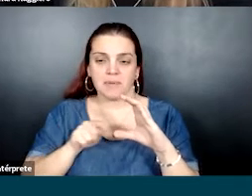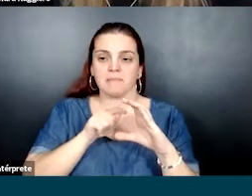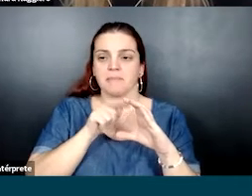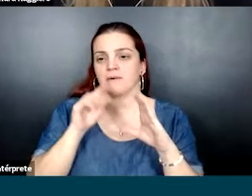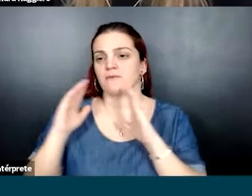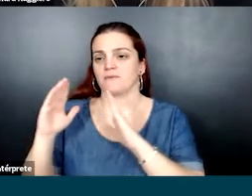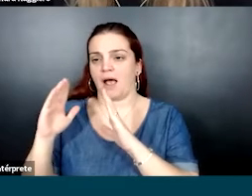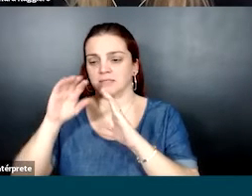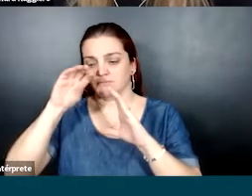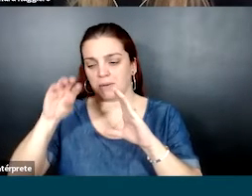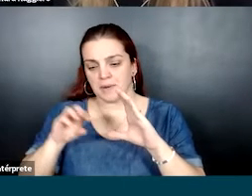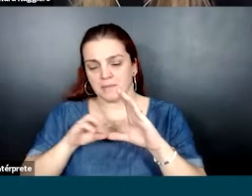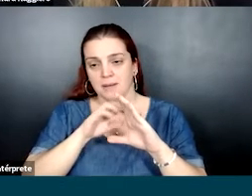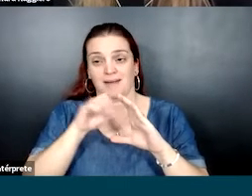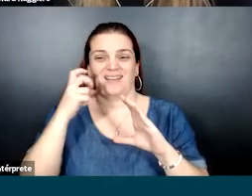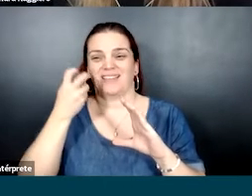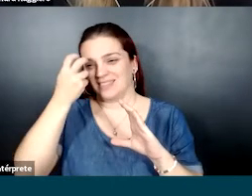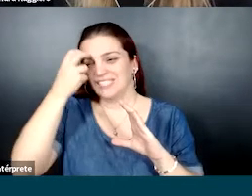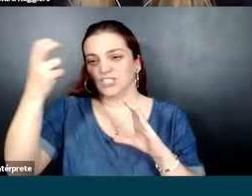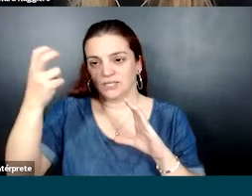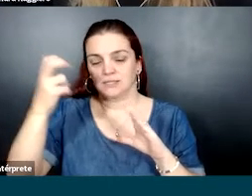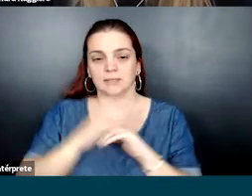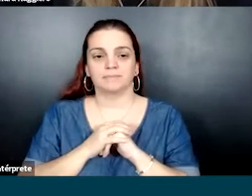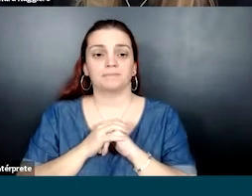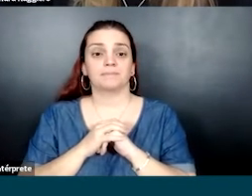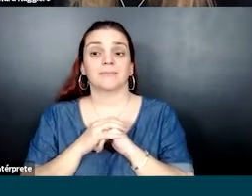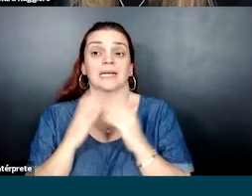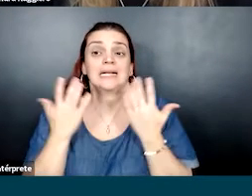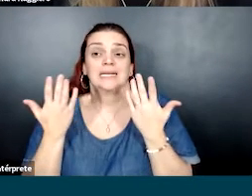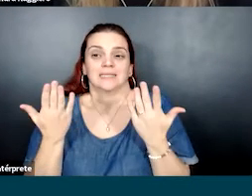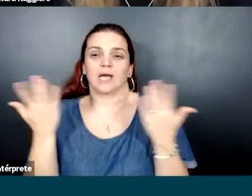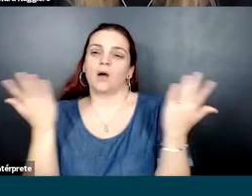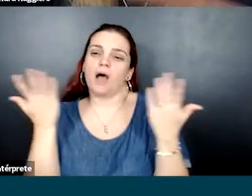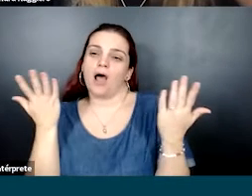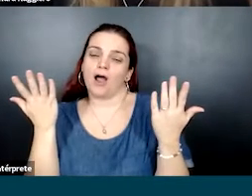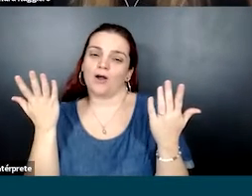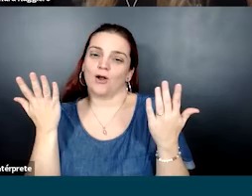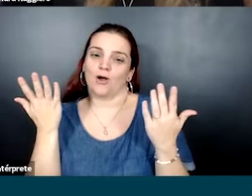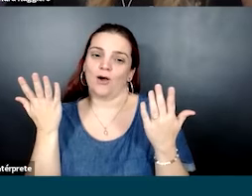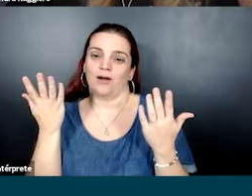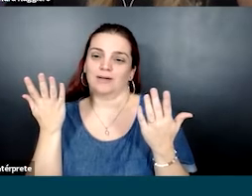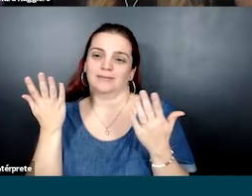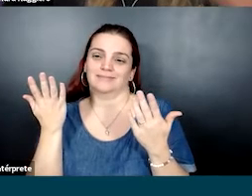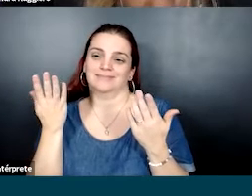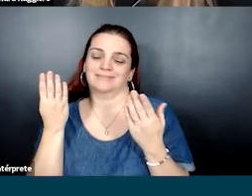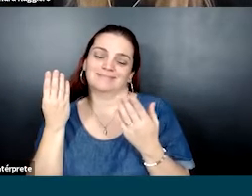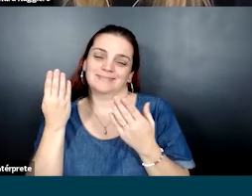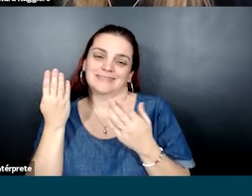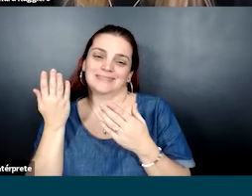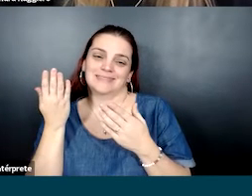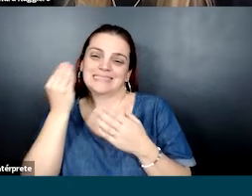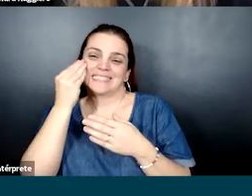gente tem no nosso ciclo de inteligência. Então, bora ajudar